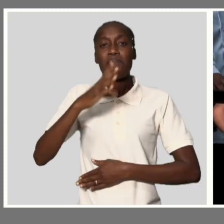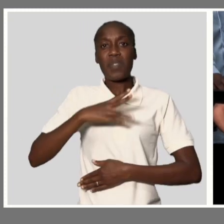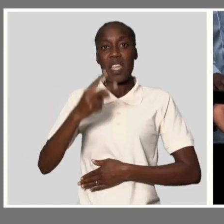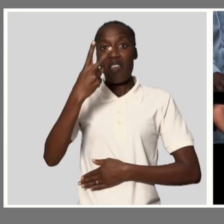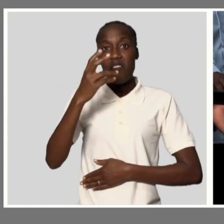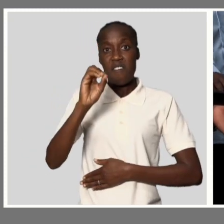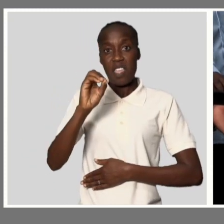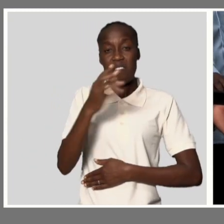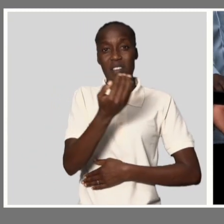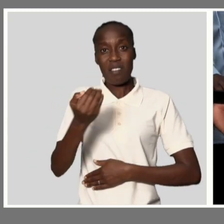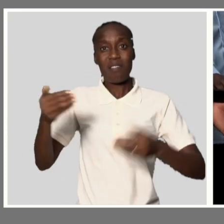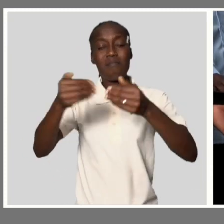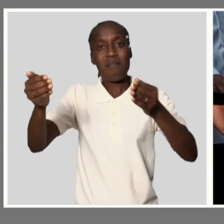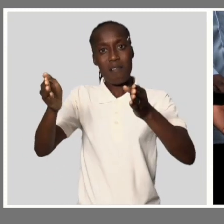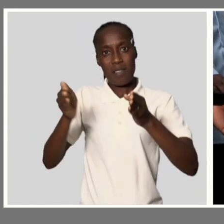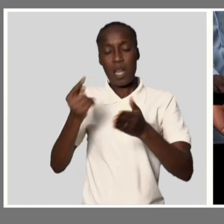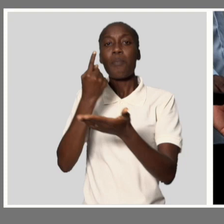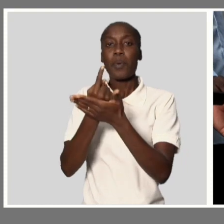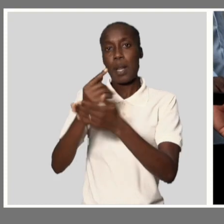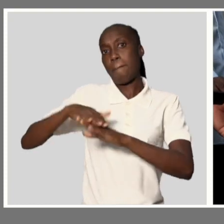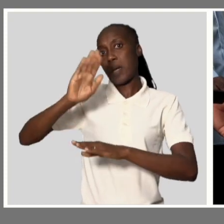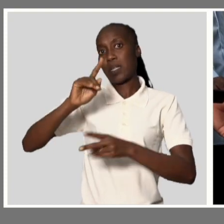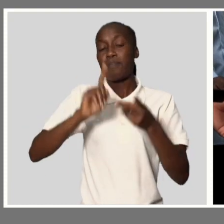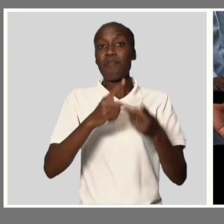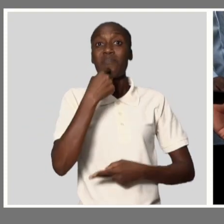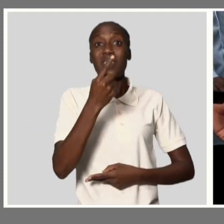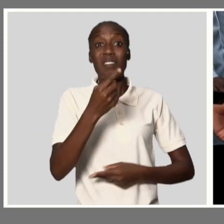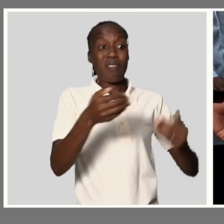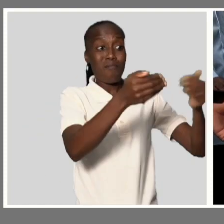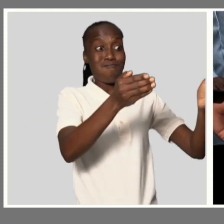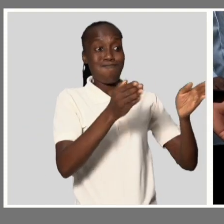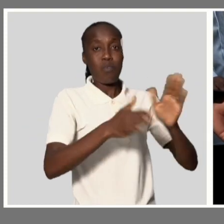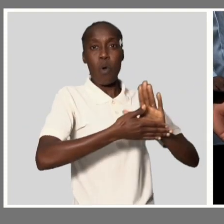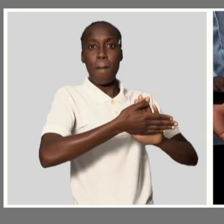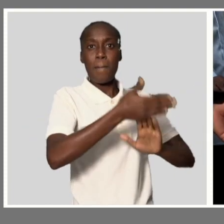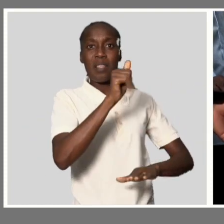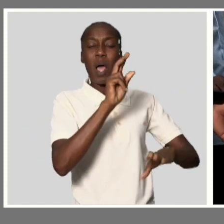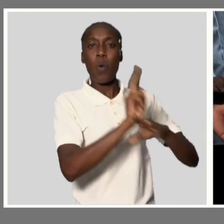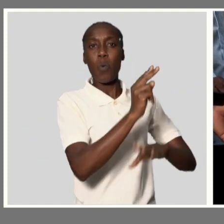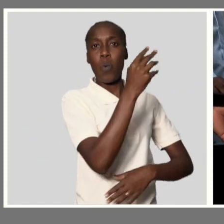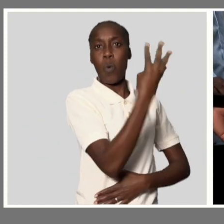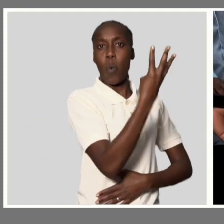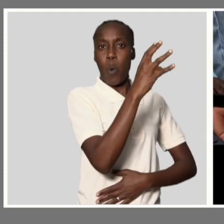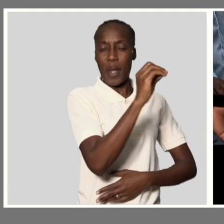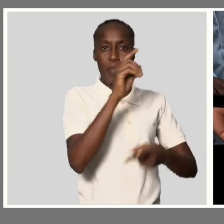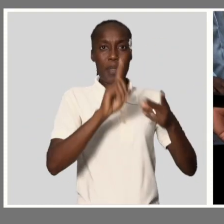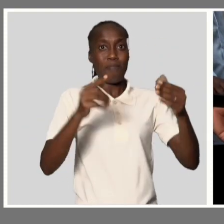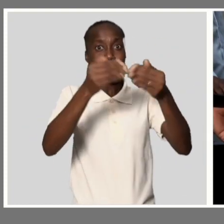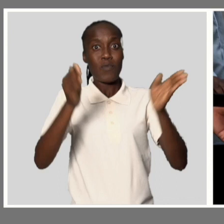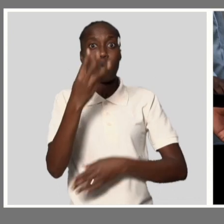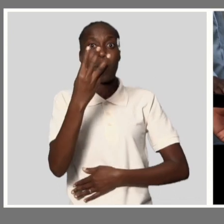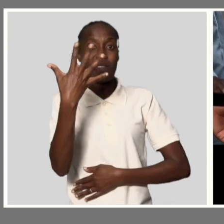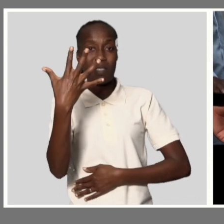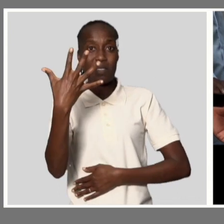ter 20 crianças numa sala de aulas. Mas estamos a dizer que as turmas começam de 40, 45, até